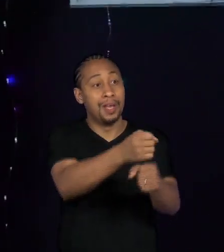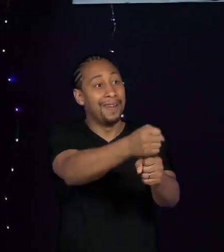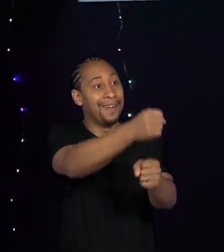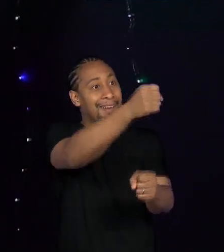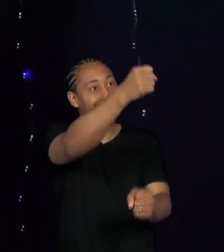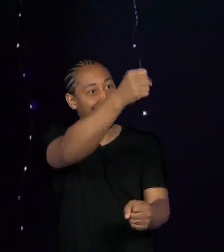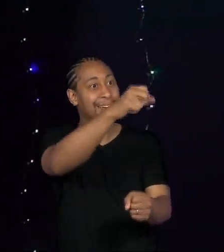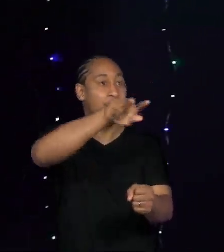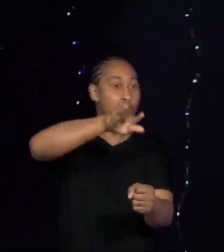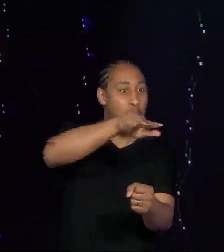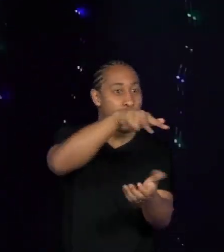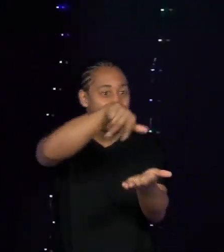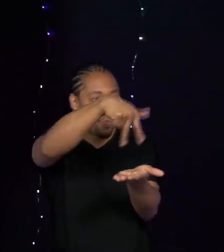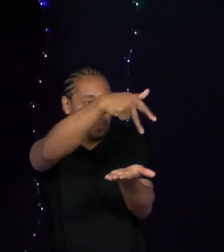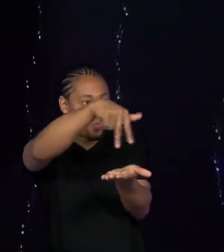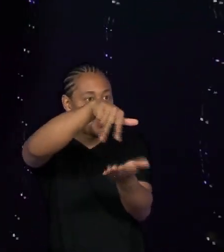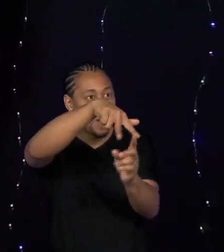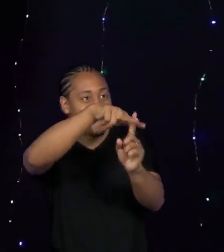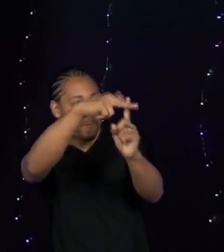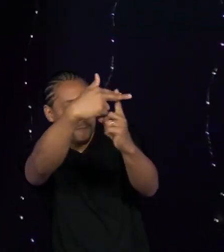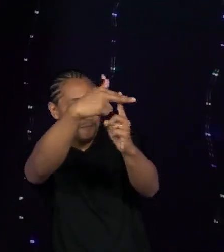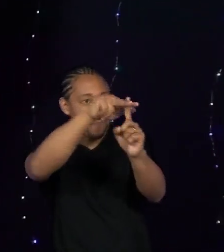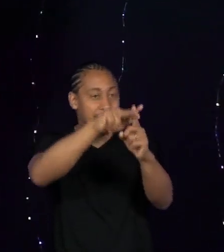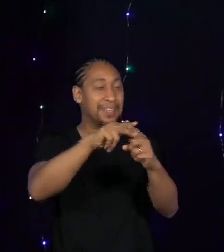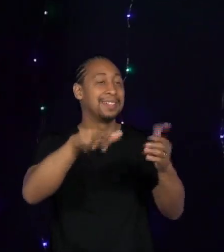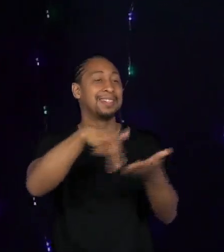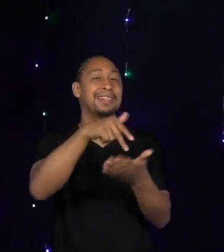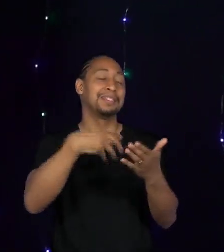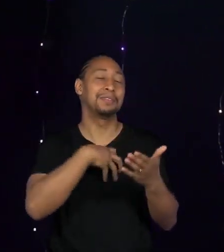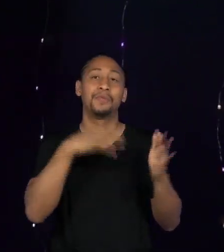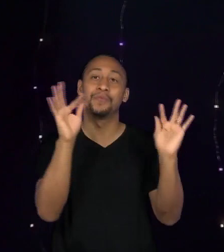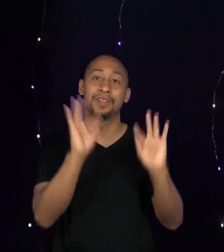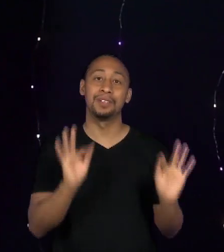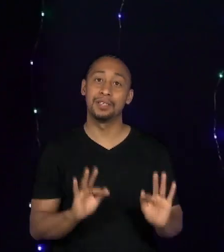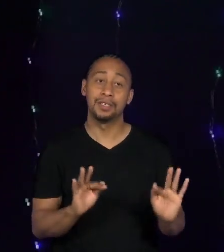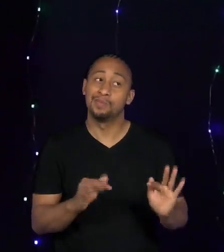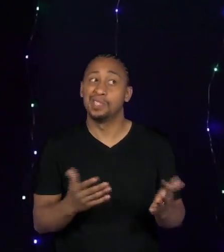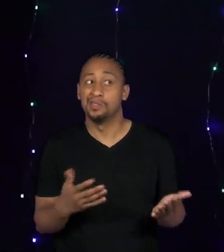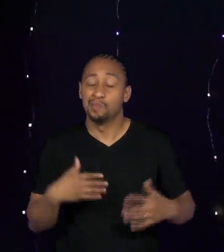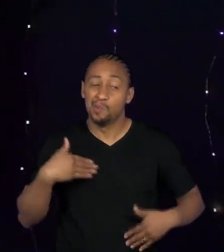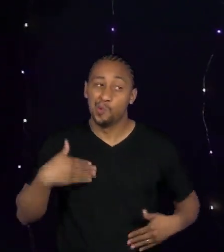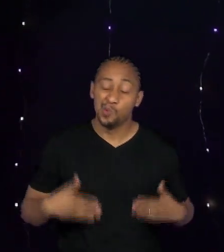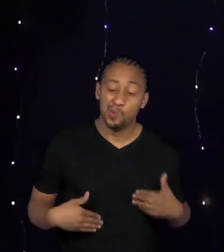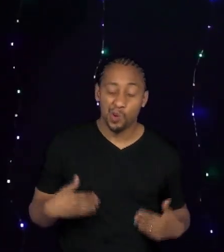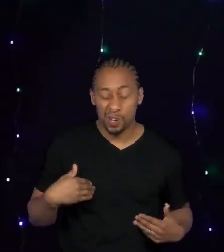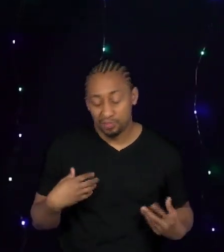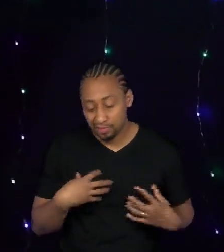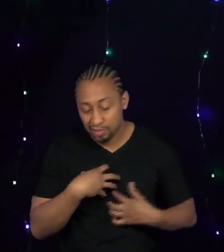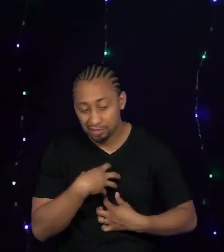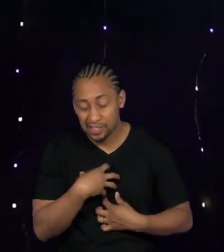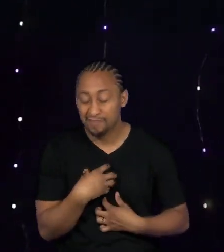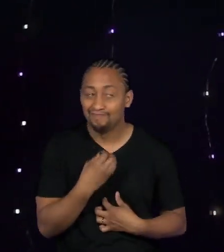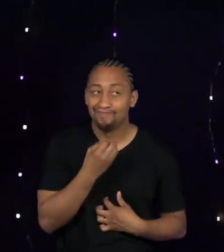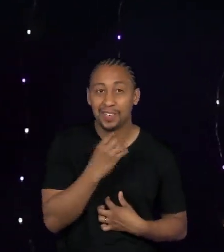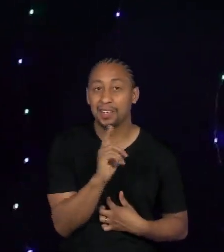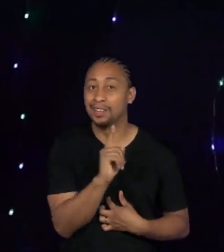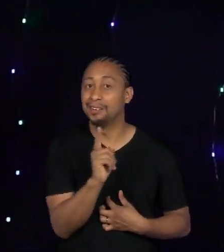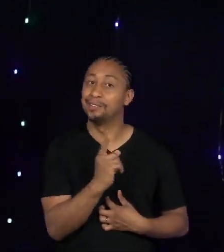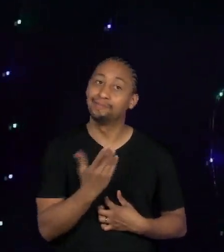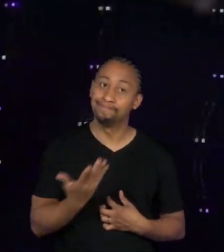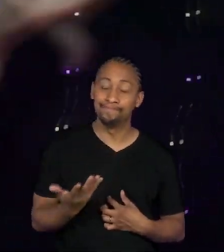dança que me fizesse feliz. Eu não estava me sentindo confortável com o meu corpo também, então eu